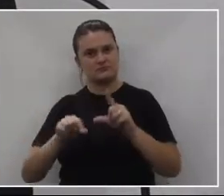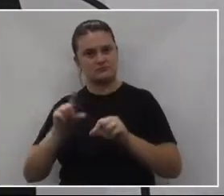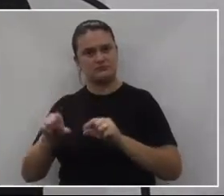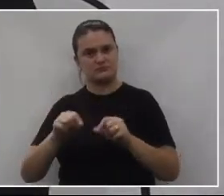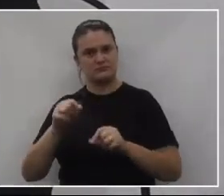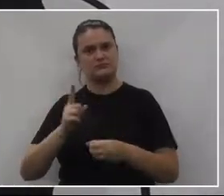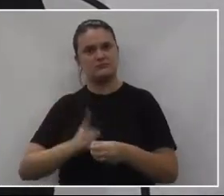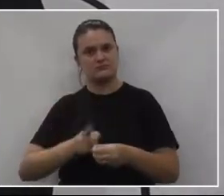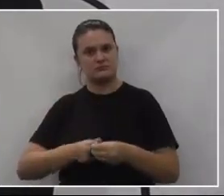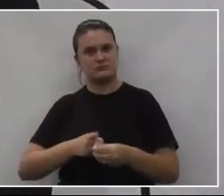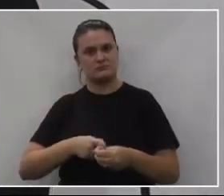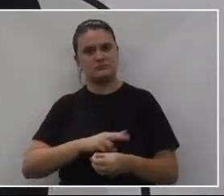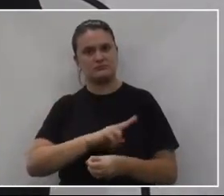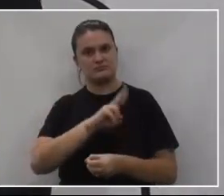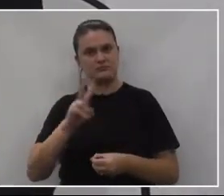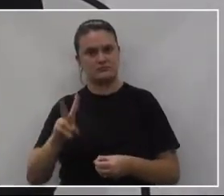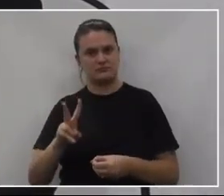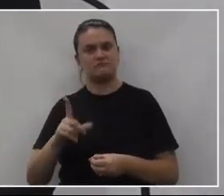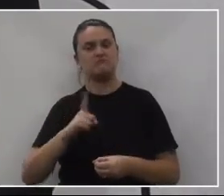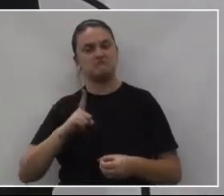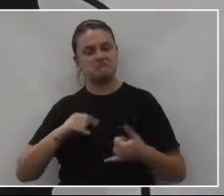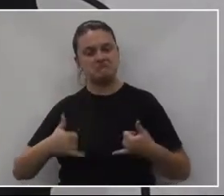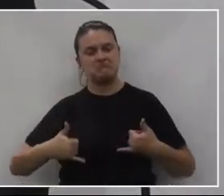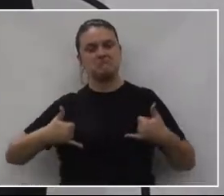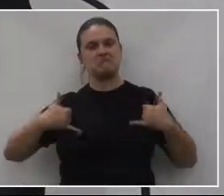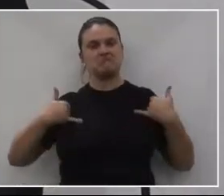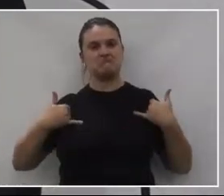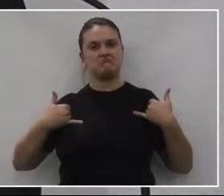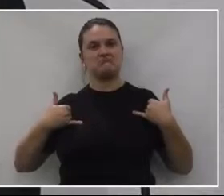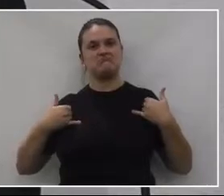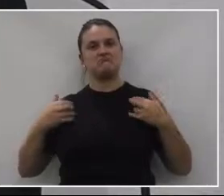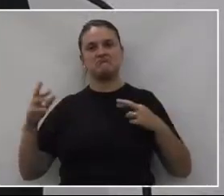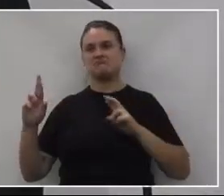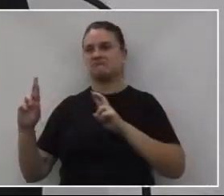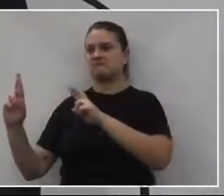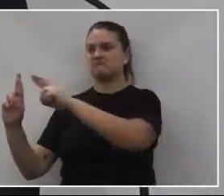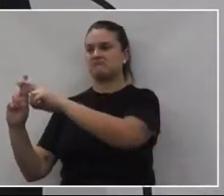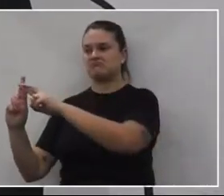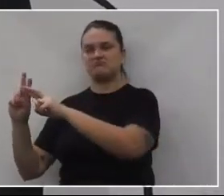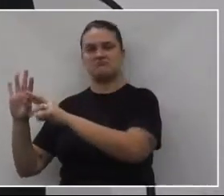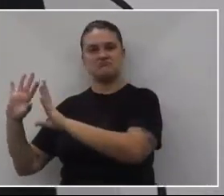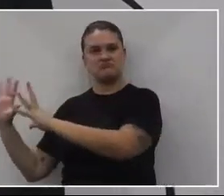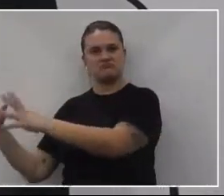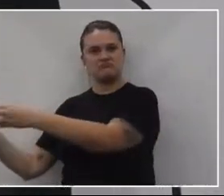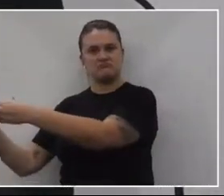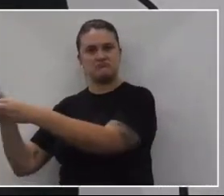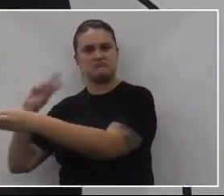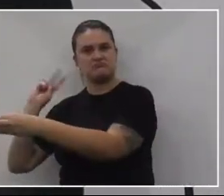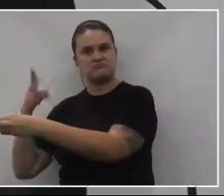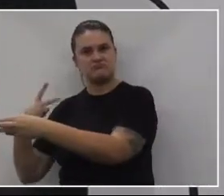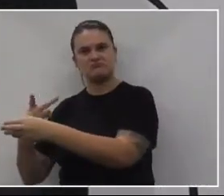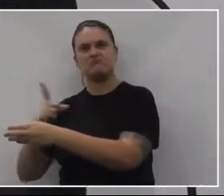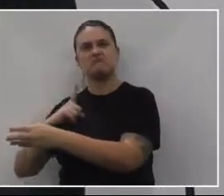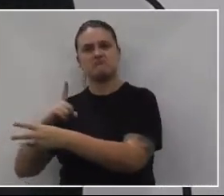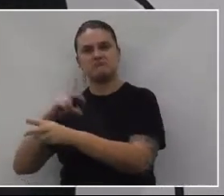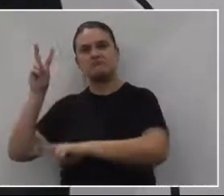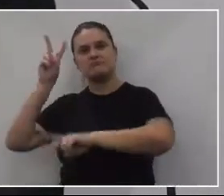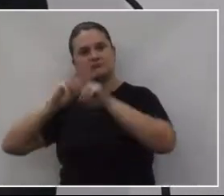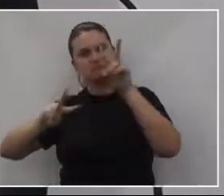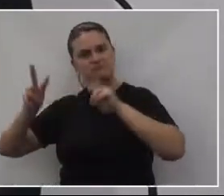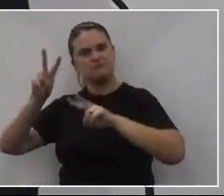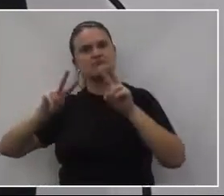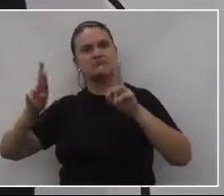essa comarca, essa cidade para morar. Fico muito honrado de ser representado por vereadores que têm essa visão de